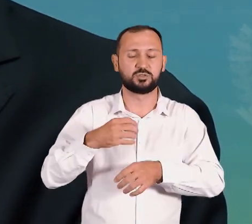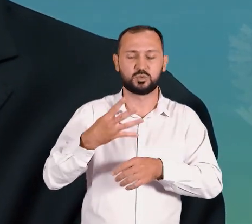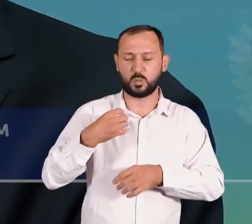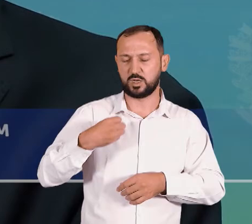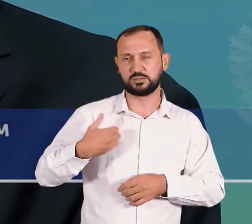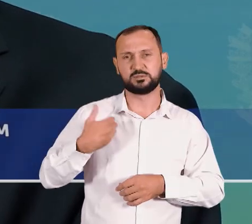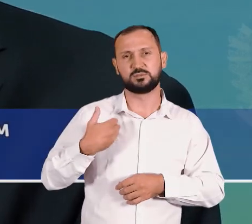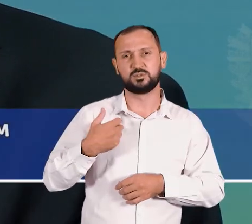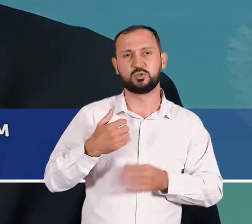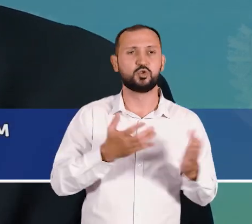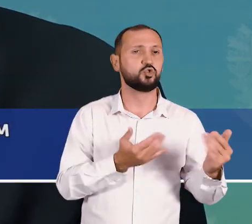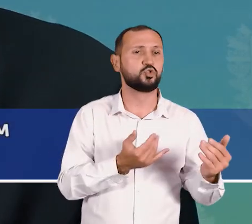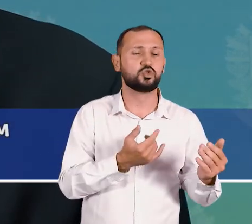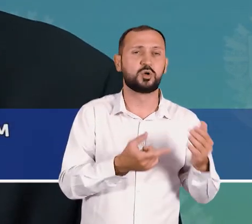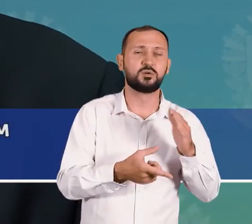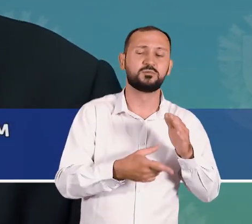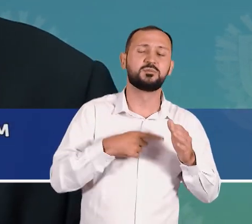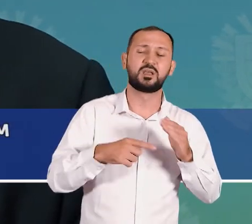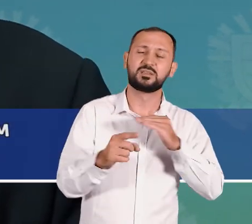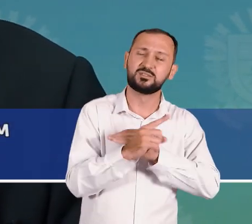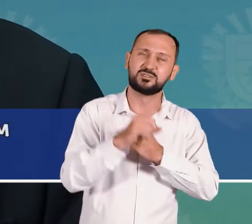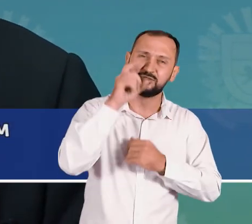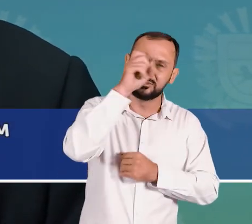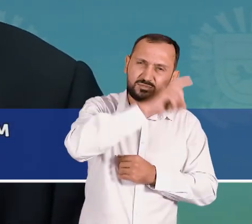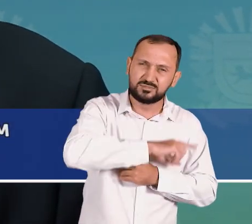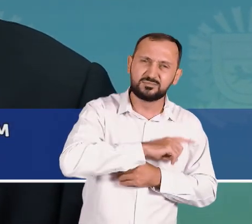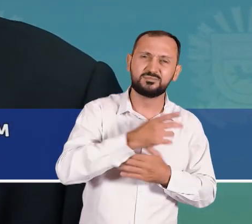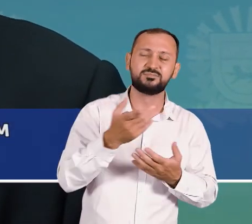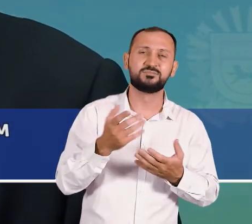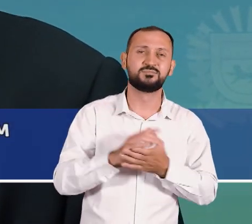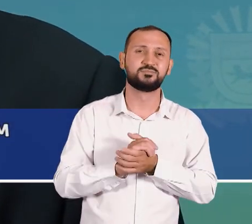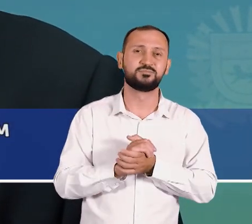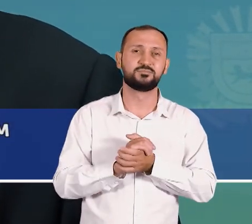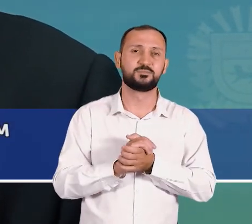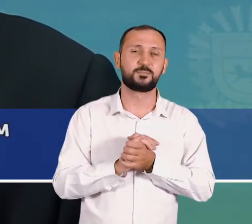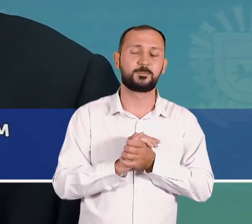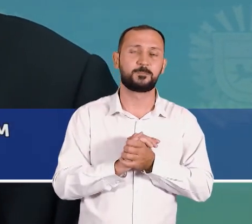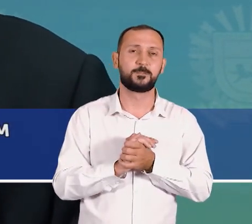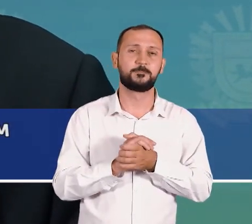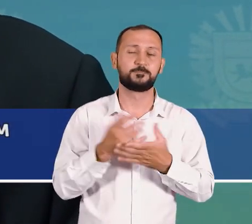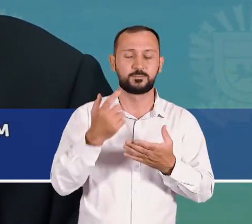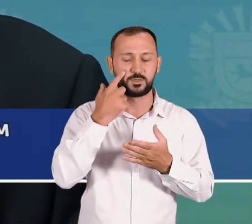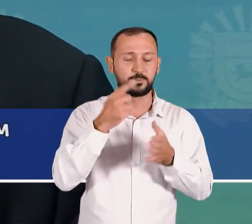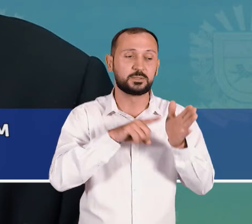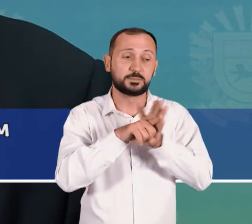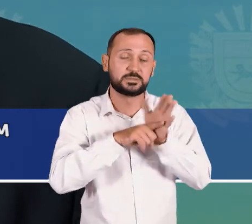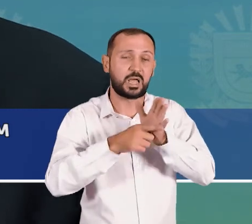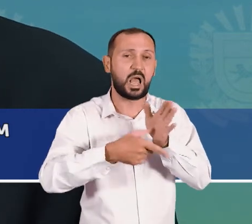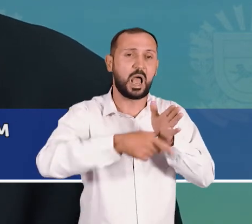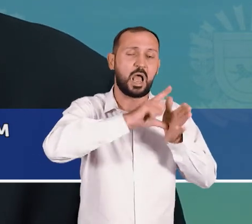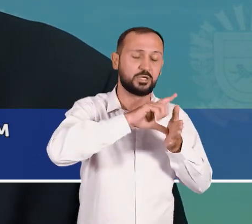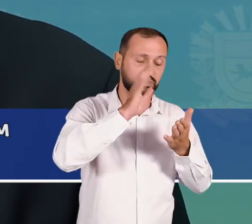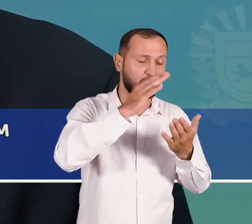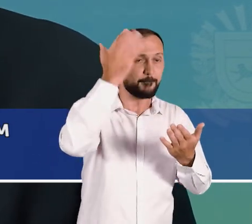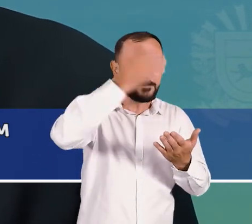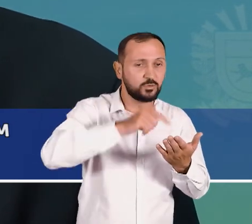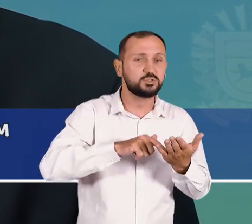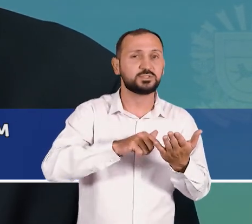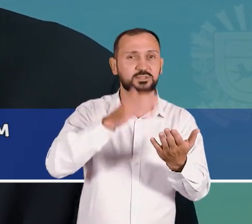anos, né? E o jovem não é atendido, é uma dificuldade muito grande. Então, com o diagnóstico